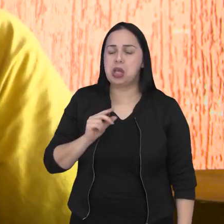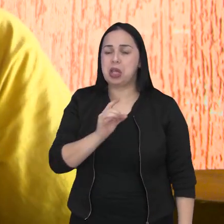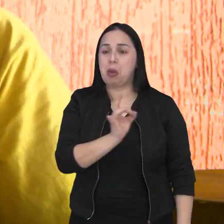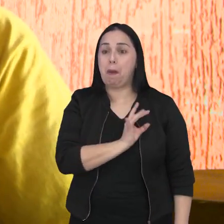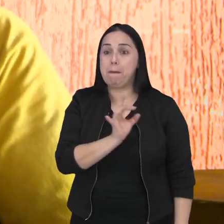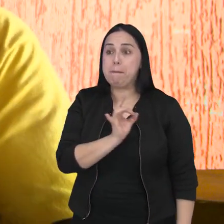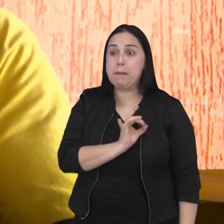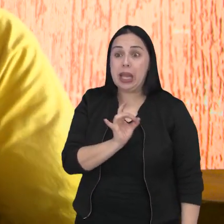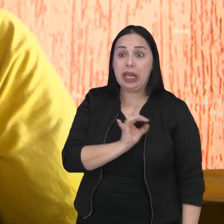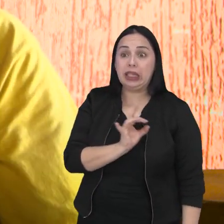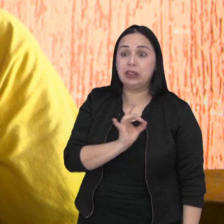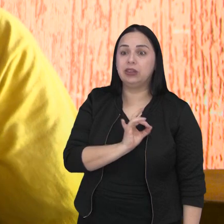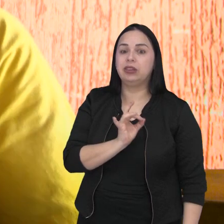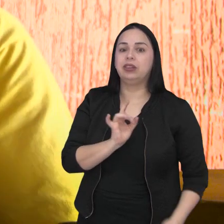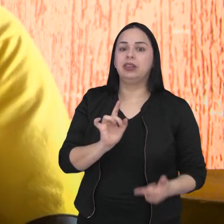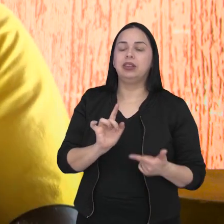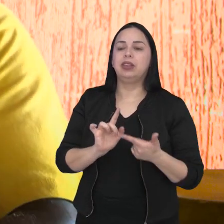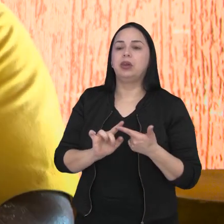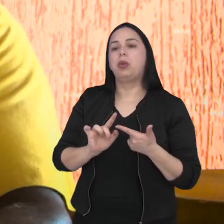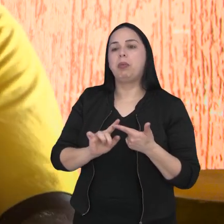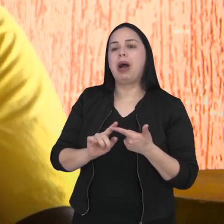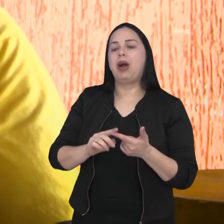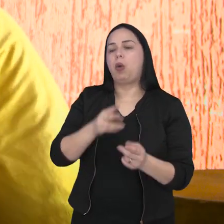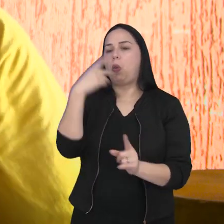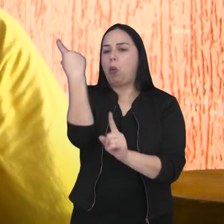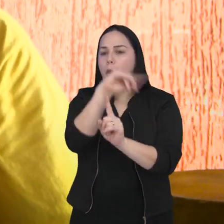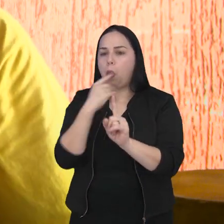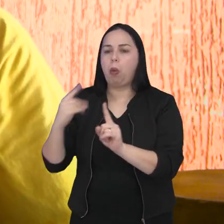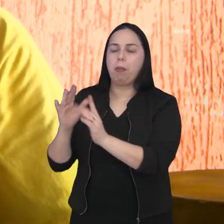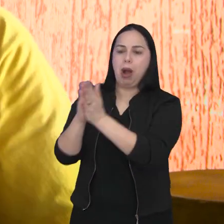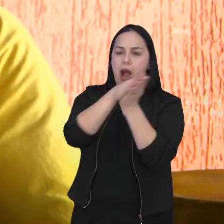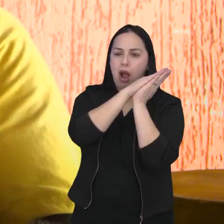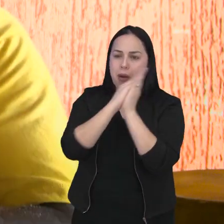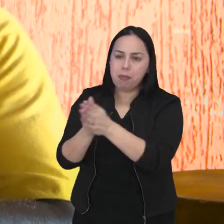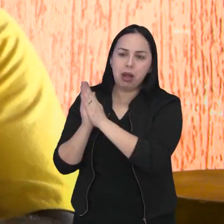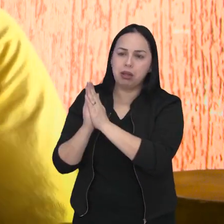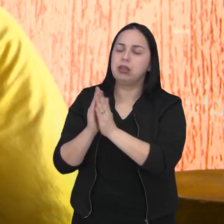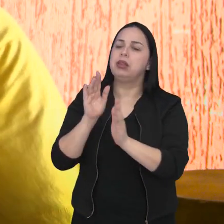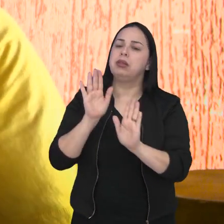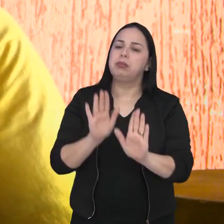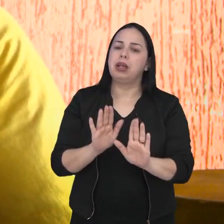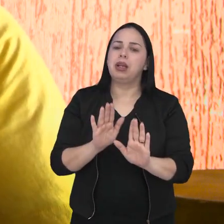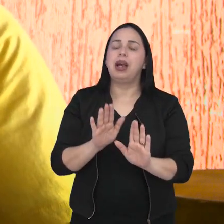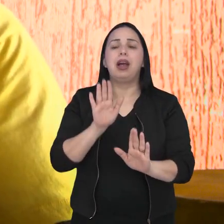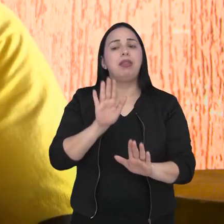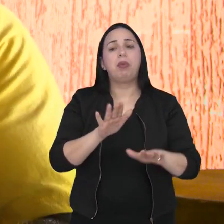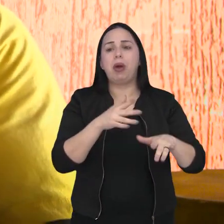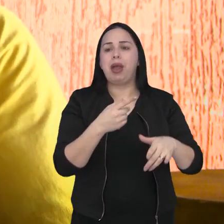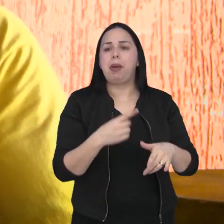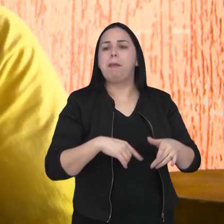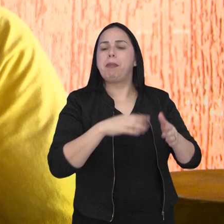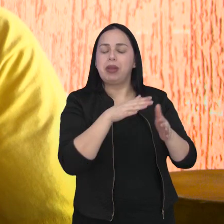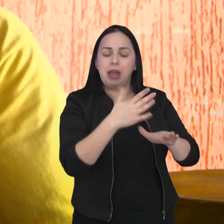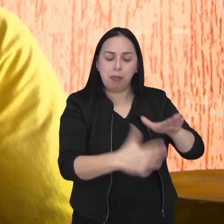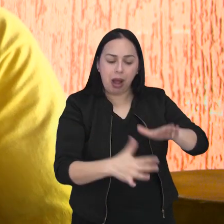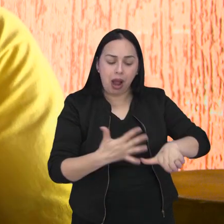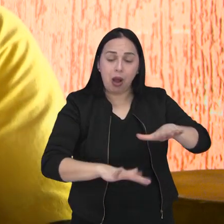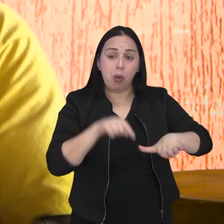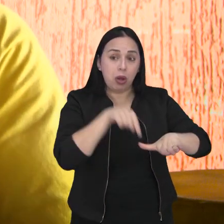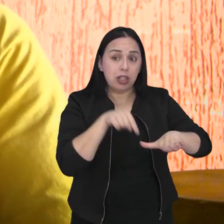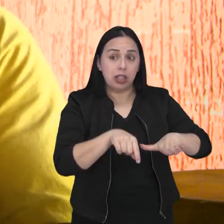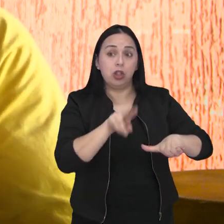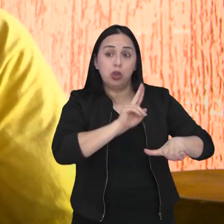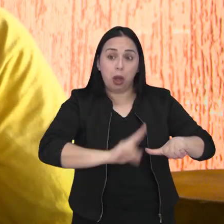roda assim, as pessoas confundem, fica com medo de chegar, né? Confunde o jongo com macumba. Mas essa macumba que as pessoas